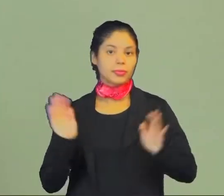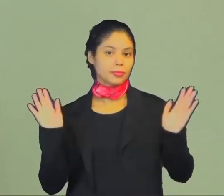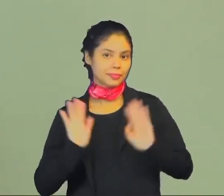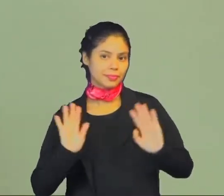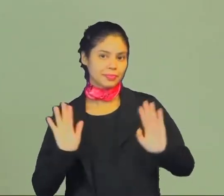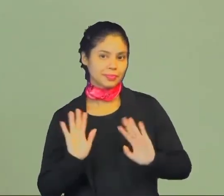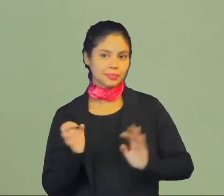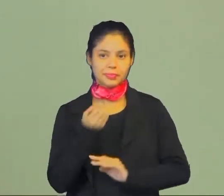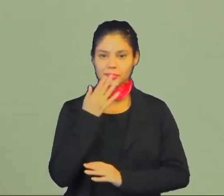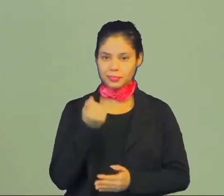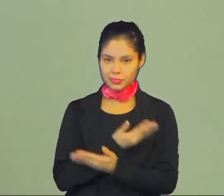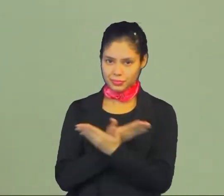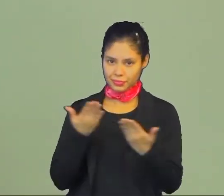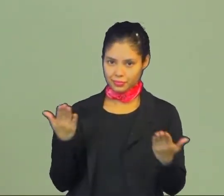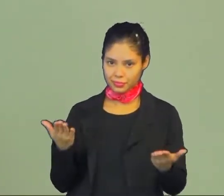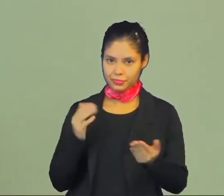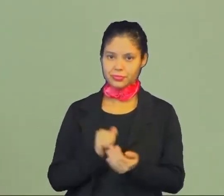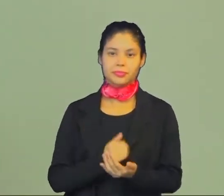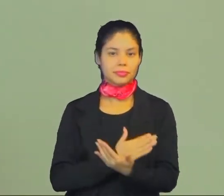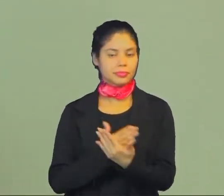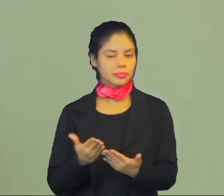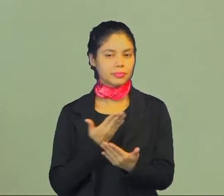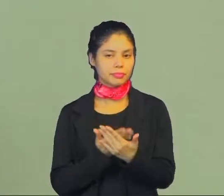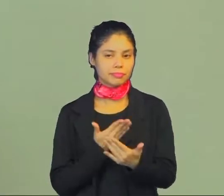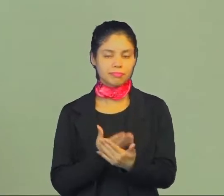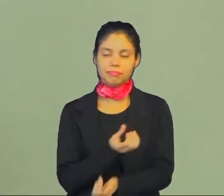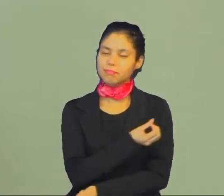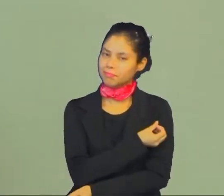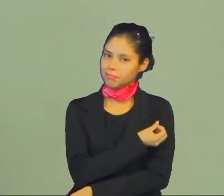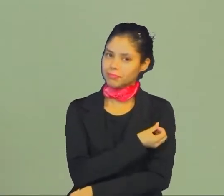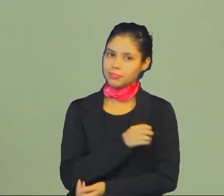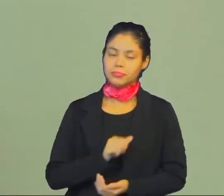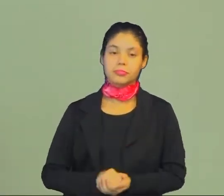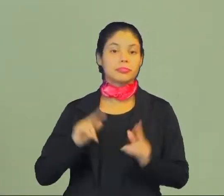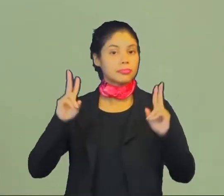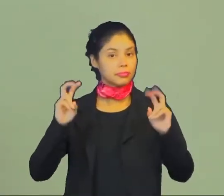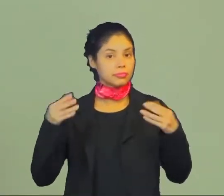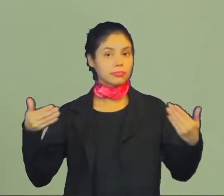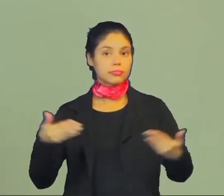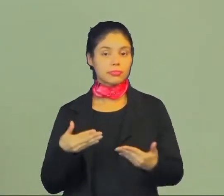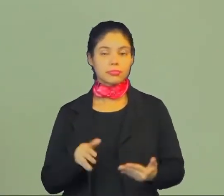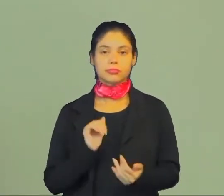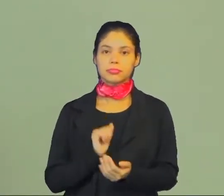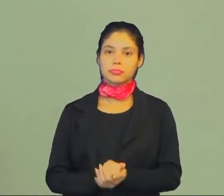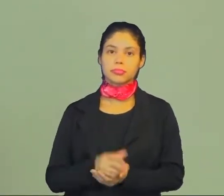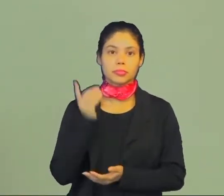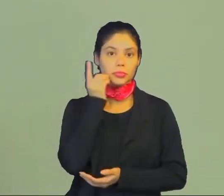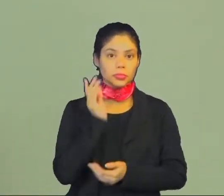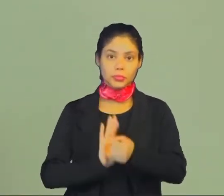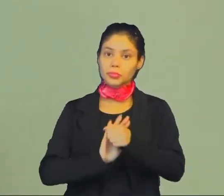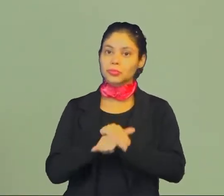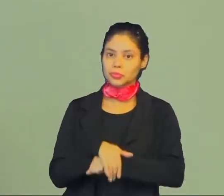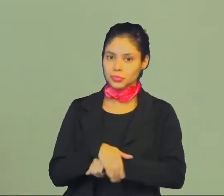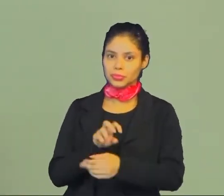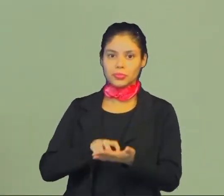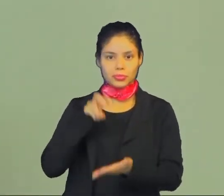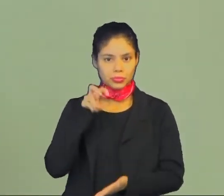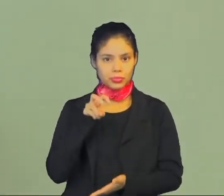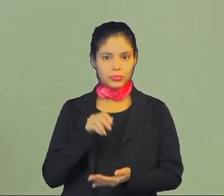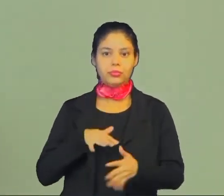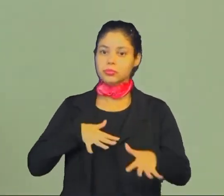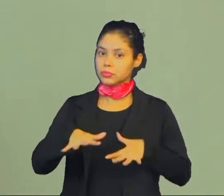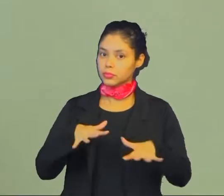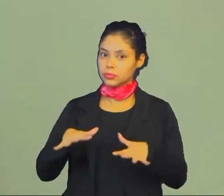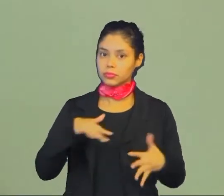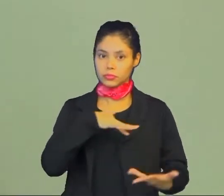o Olá pessoal tudo bem vamos iniciar na sala do 6º ano e o tema de hoje é os dias e as noites e o movimento